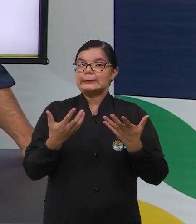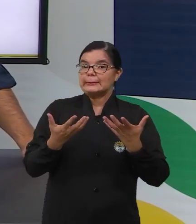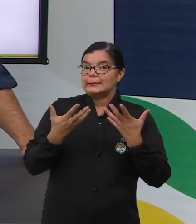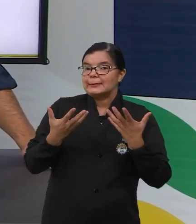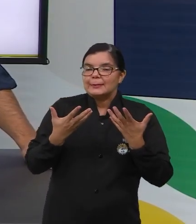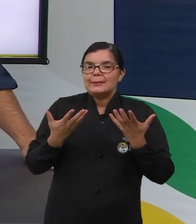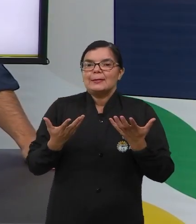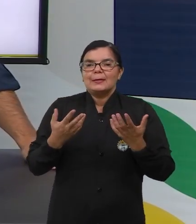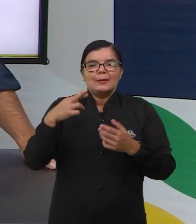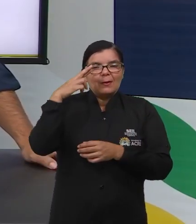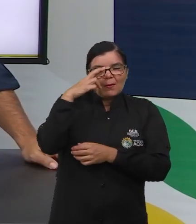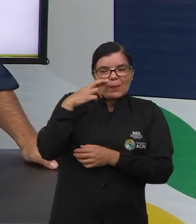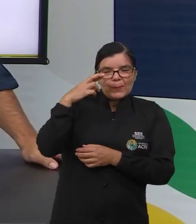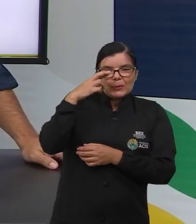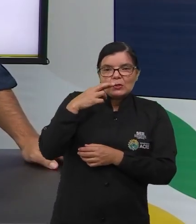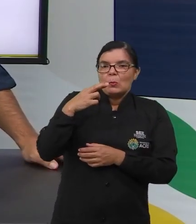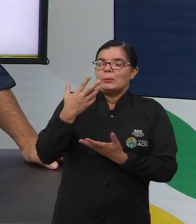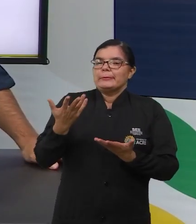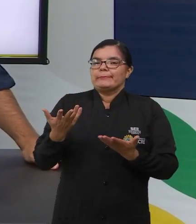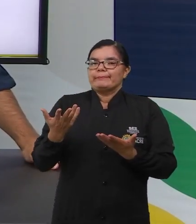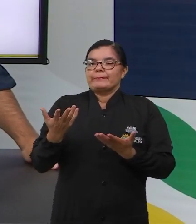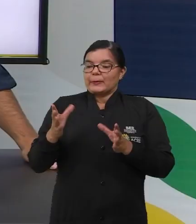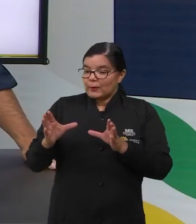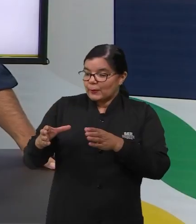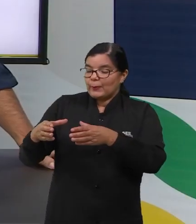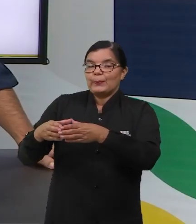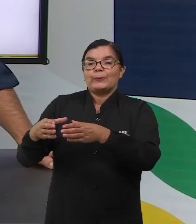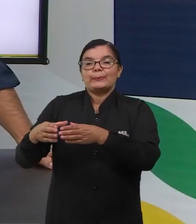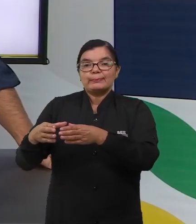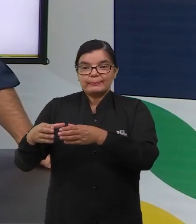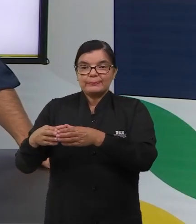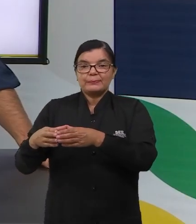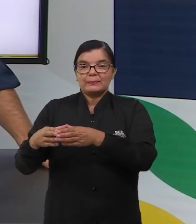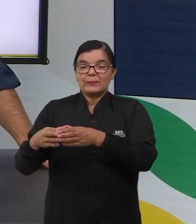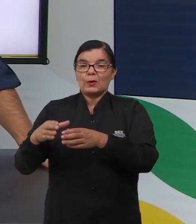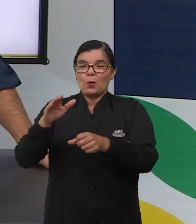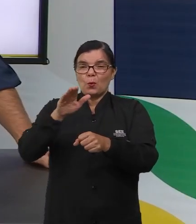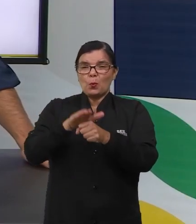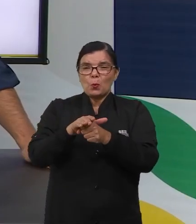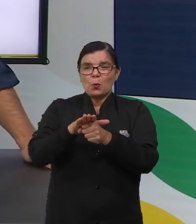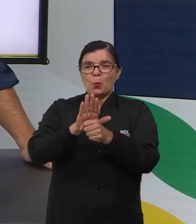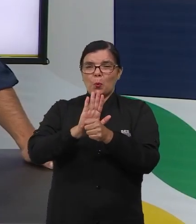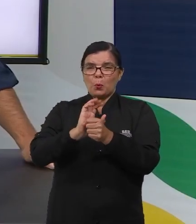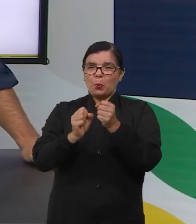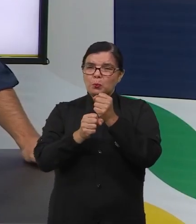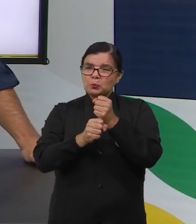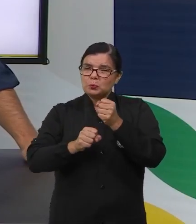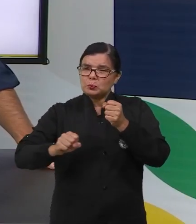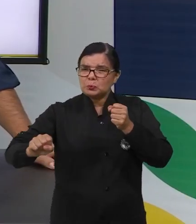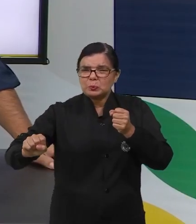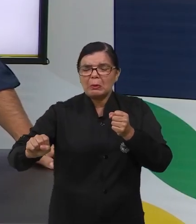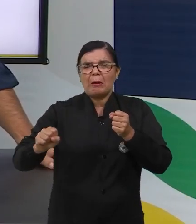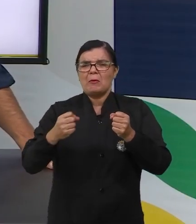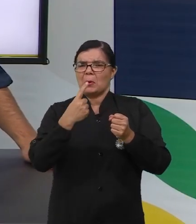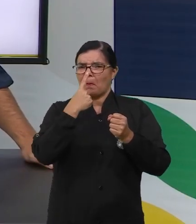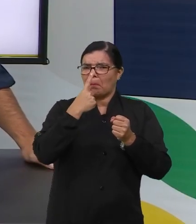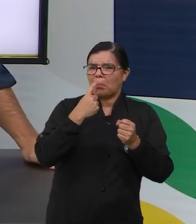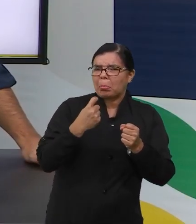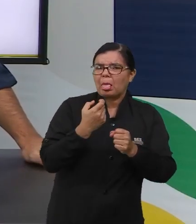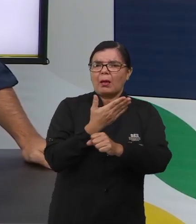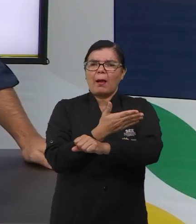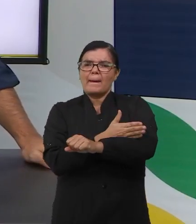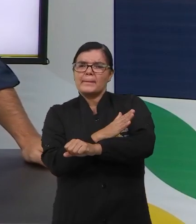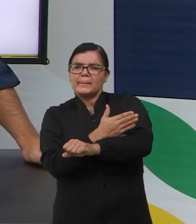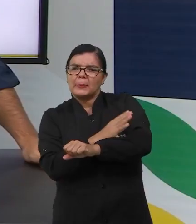gente observou que em determinada comunidade o esgoto é a céu aberto e fica inviável a prática